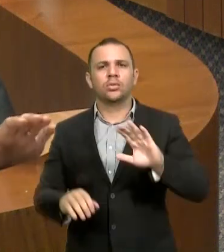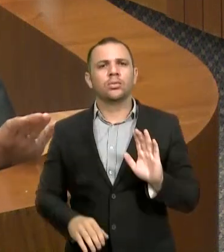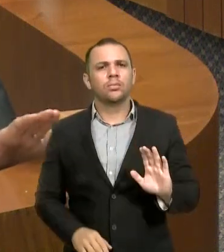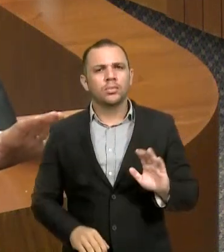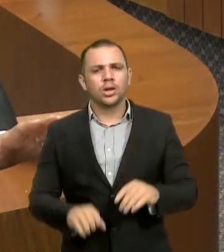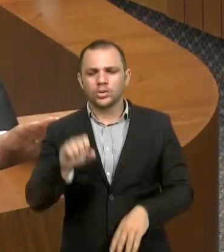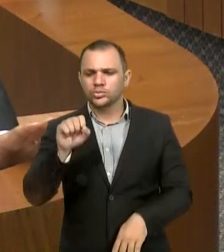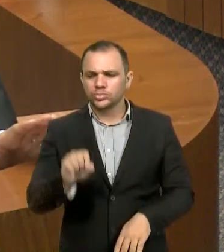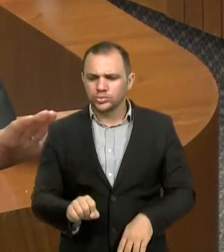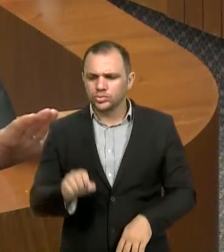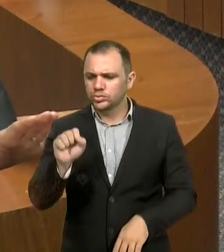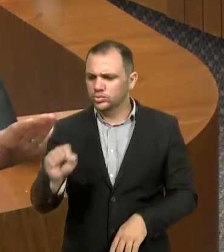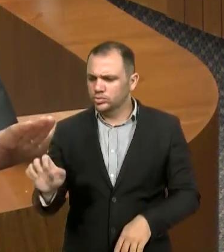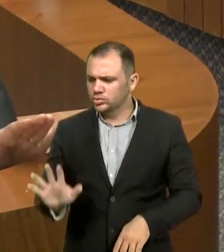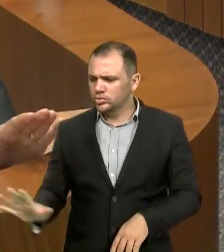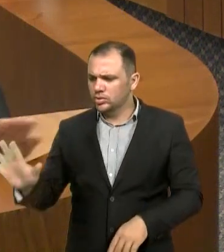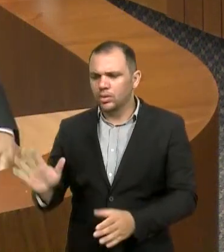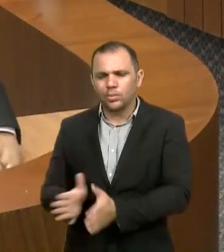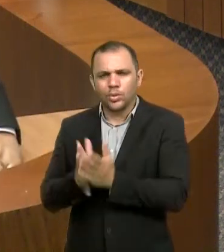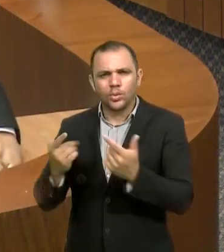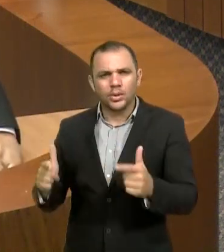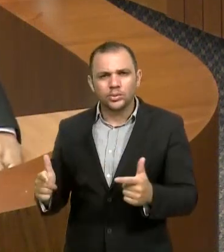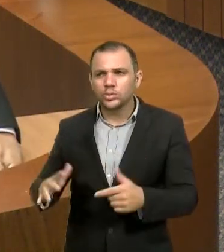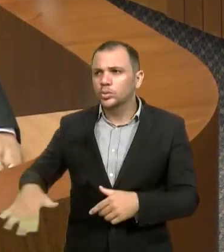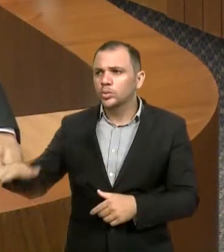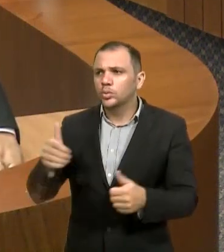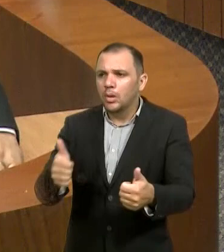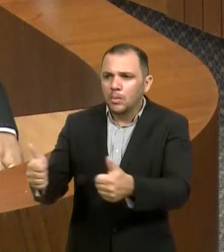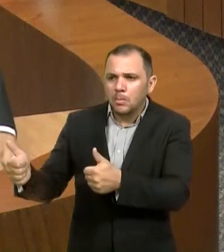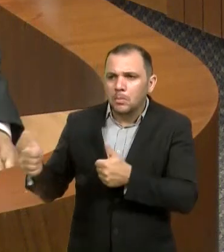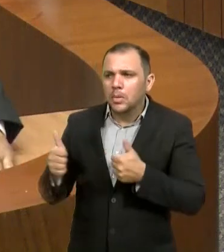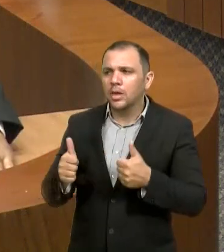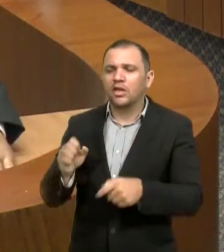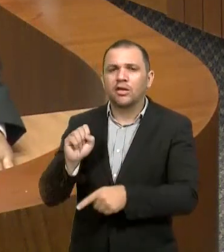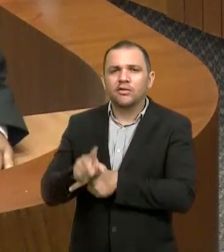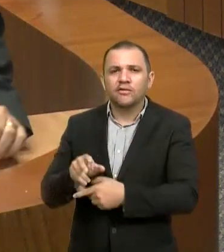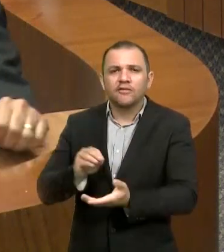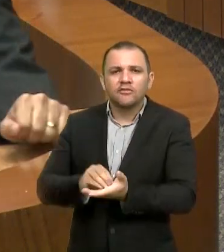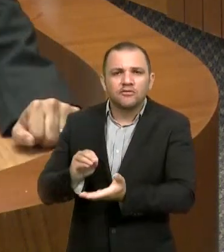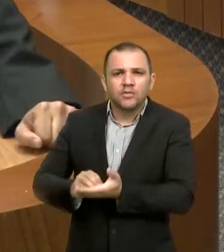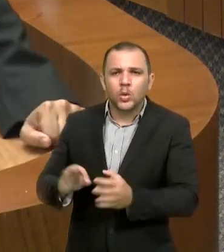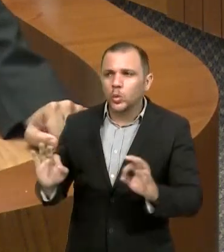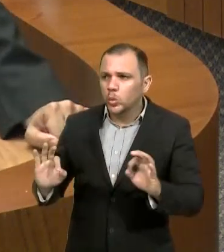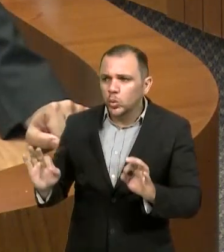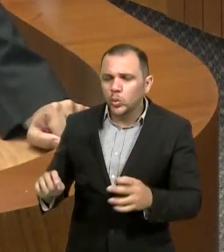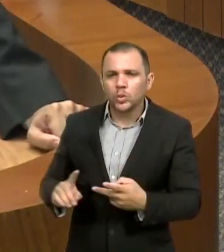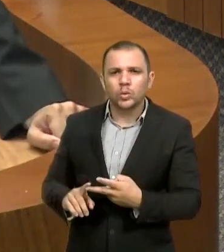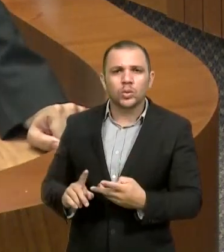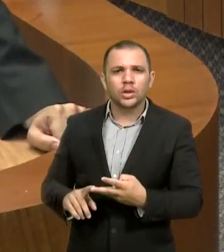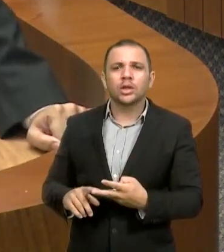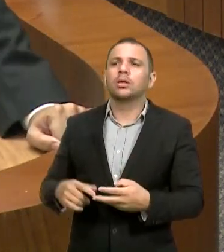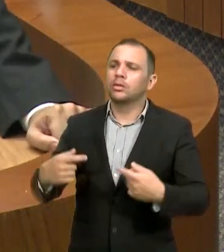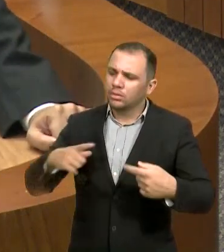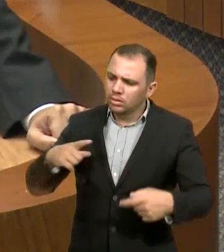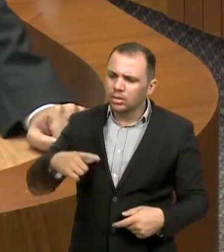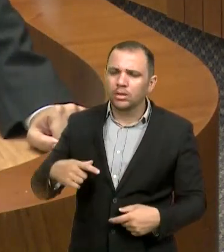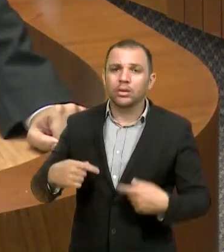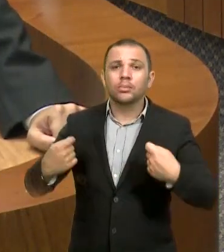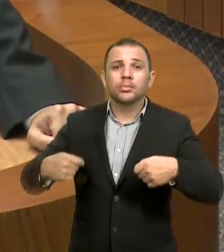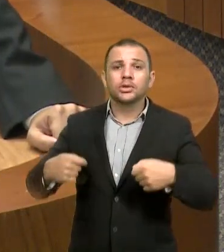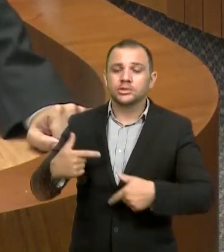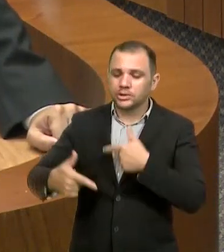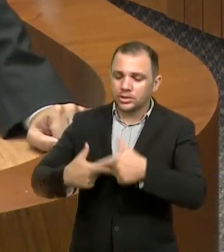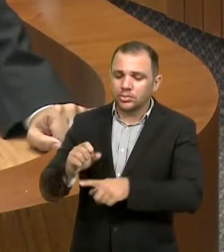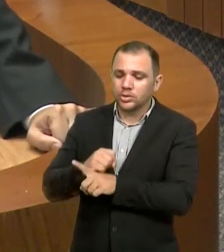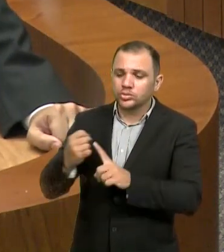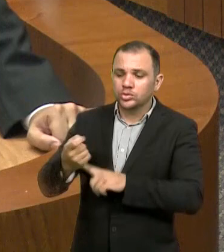todo mundo vive bem, ninguém tem desemprego, não tem comunidade? Tem sim. Nós também precisamos de ações sociais. Então, Sul e